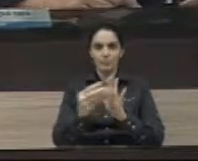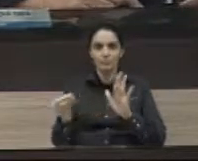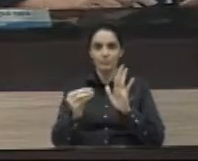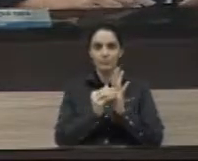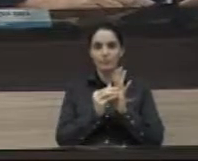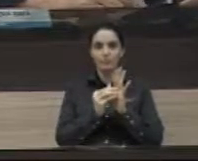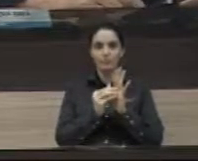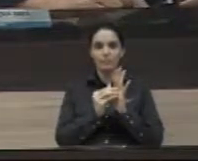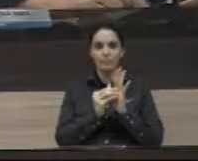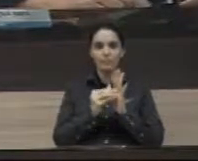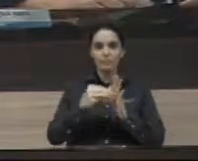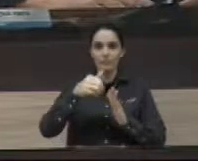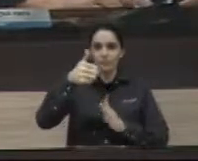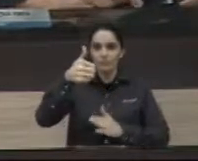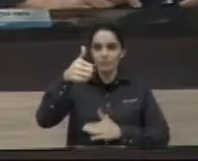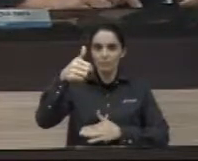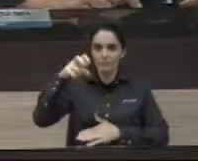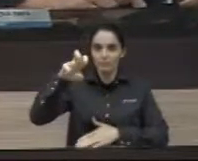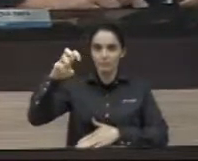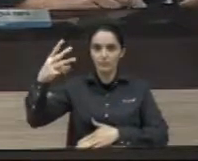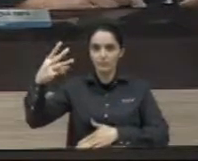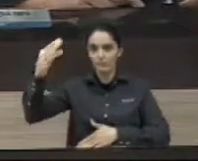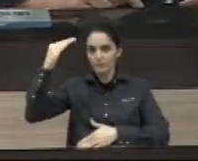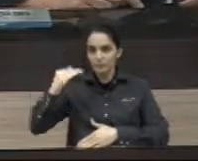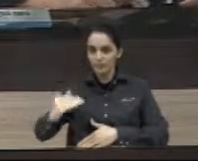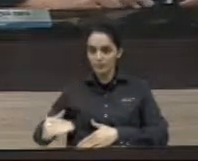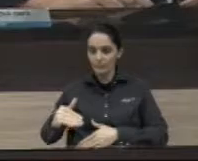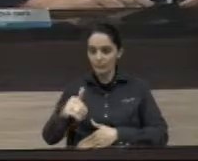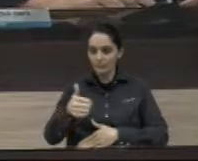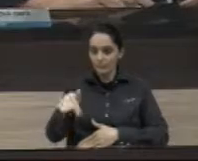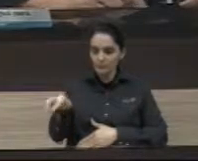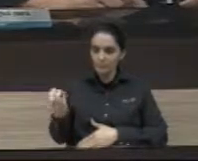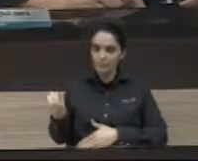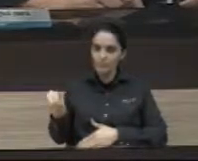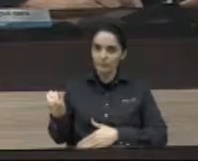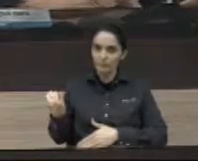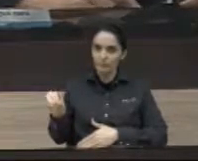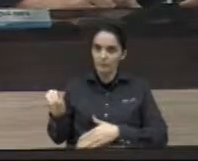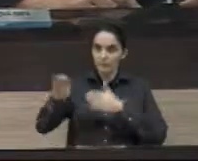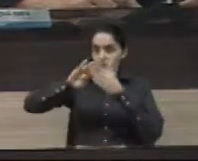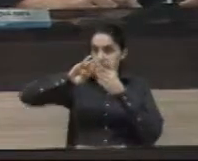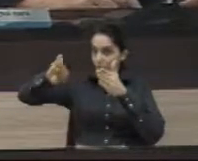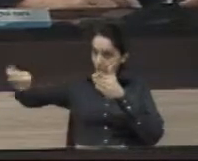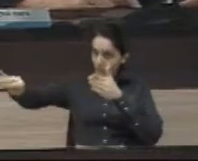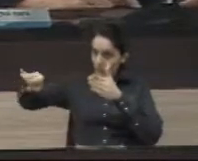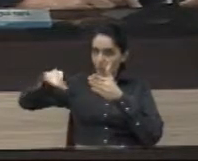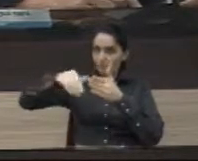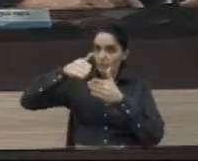emendas número 153 até o número 170, exceto a